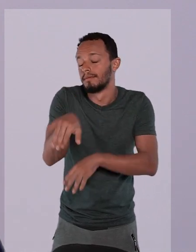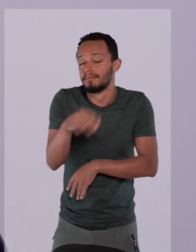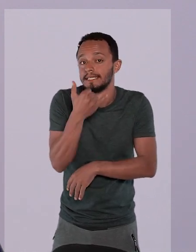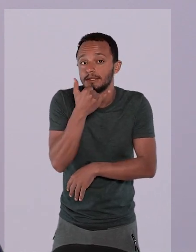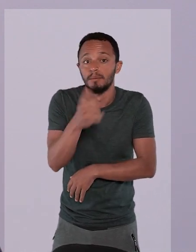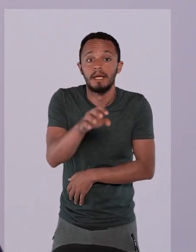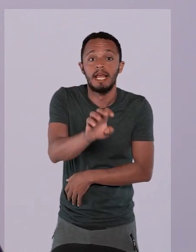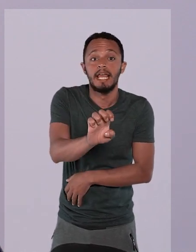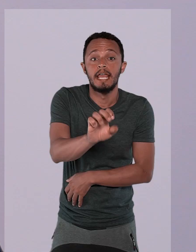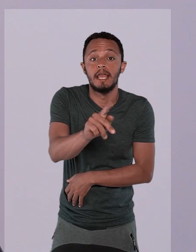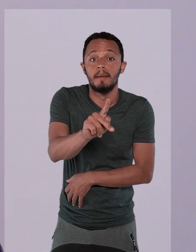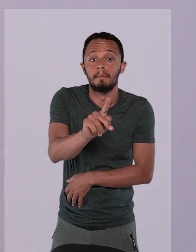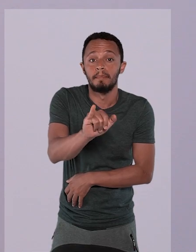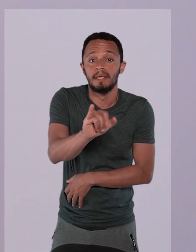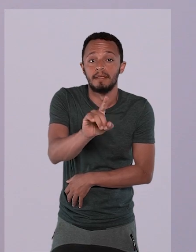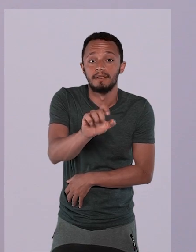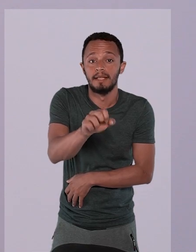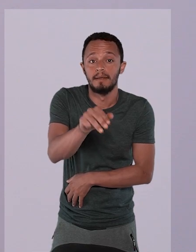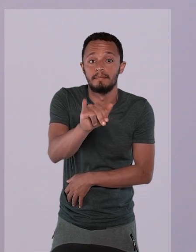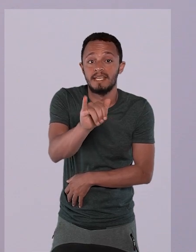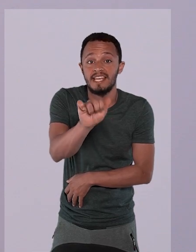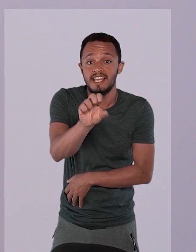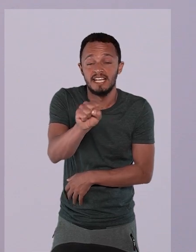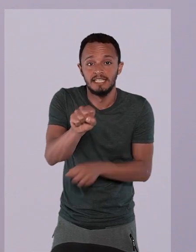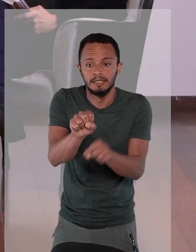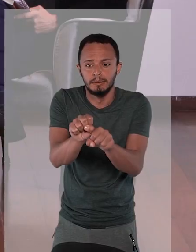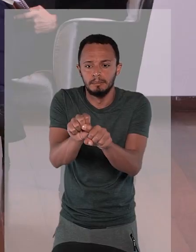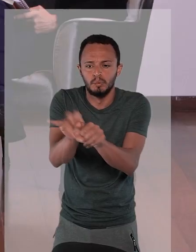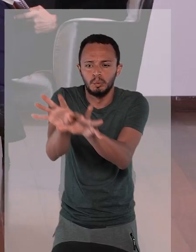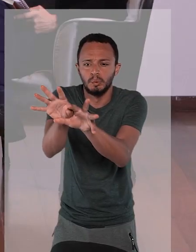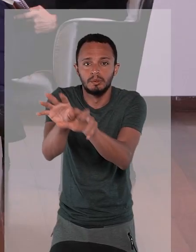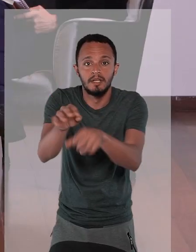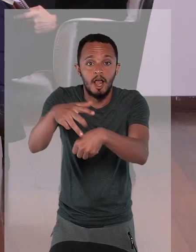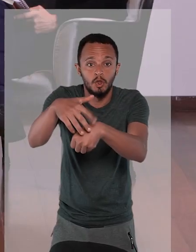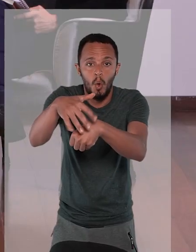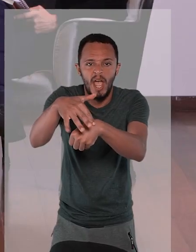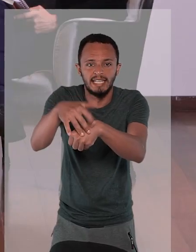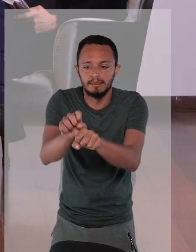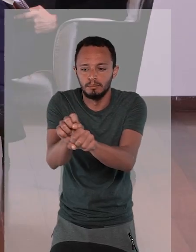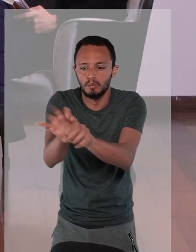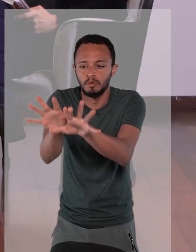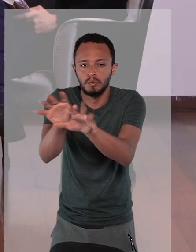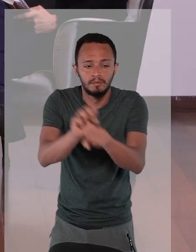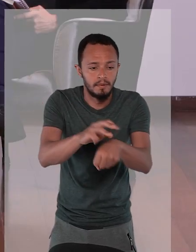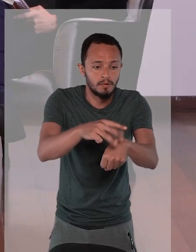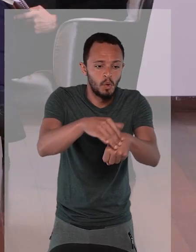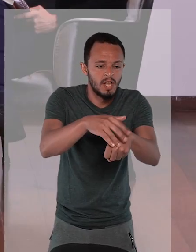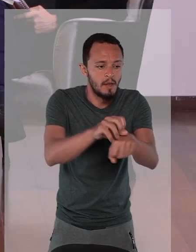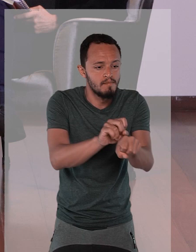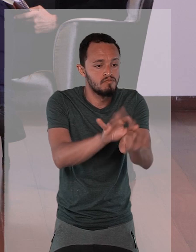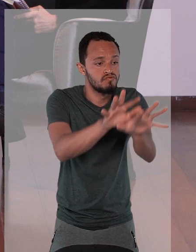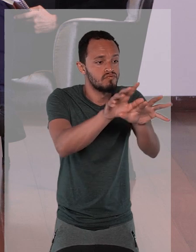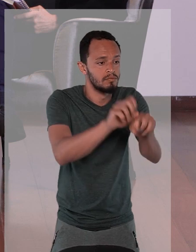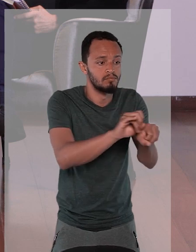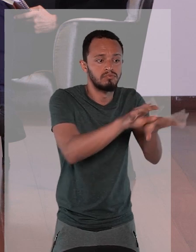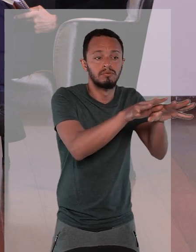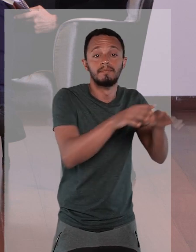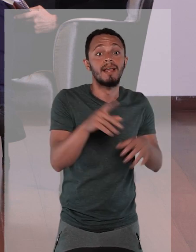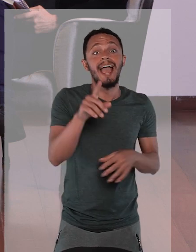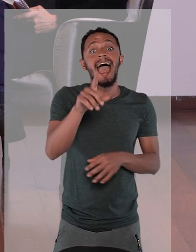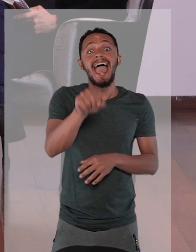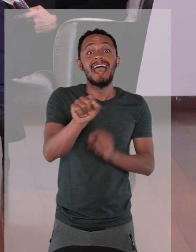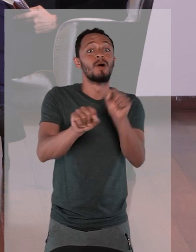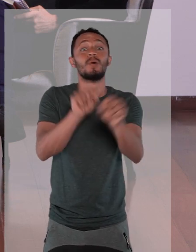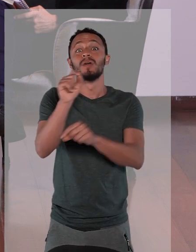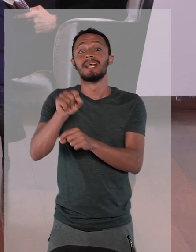ocidental. É a história do homem. Se vocês começarem a ver, né, não vou, obviamente, aqui fazer uma palestra sobre a história das epidemias. Espera, né,